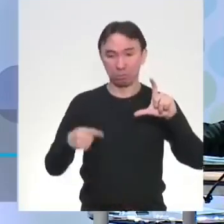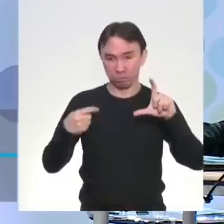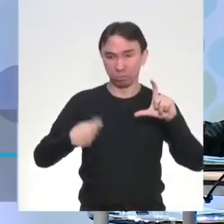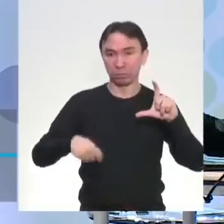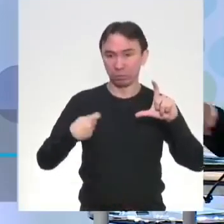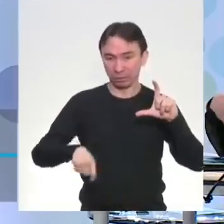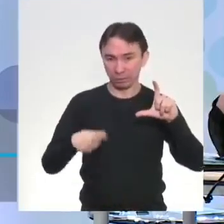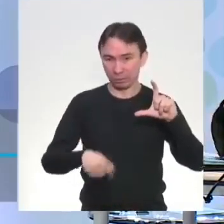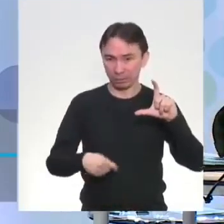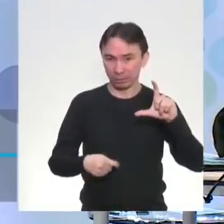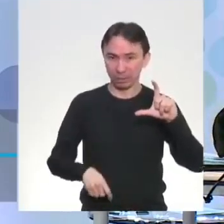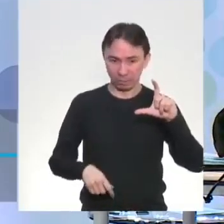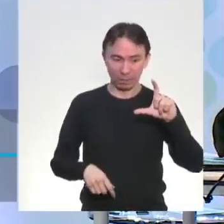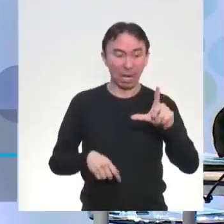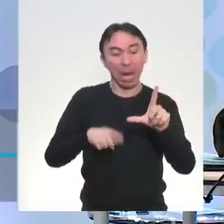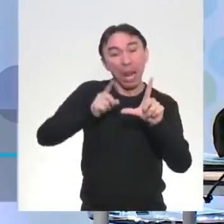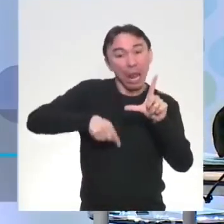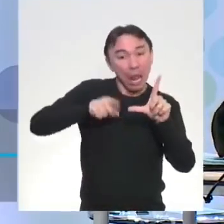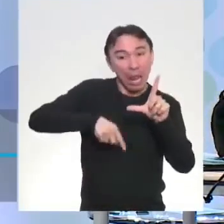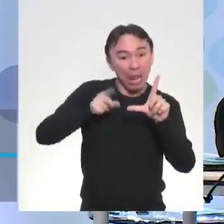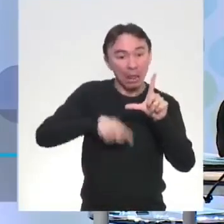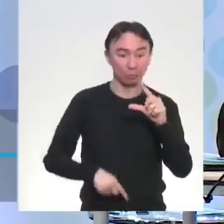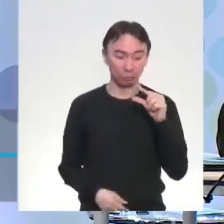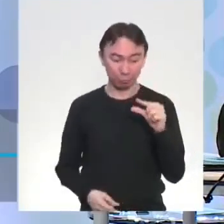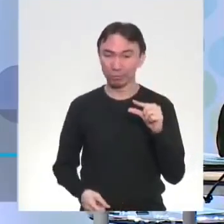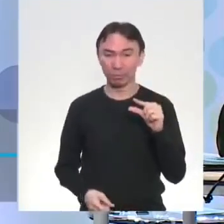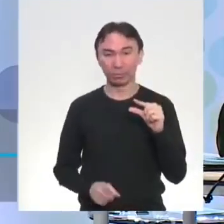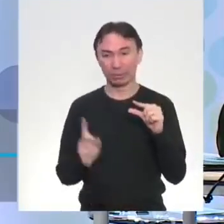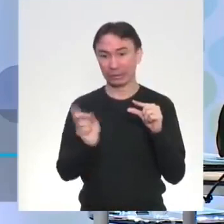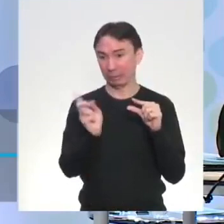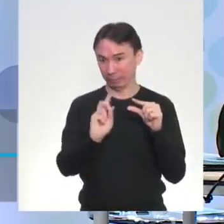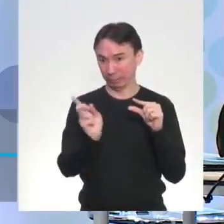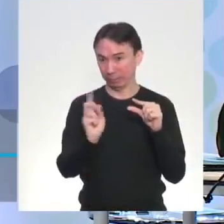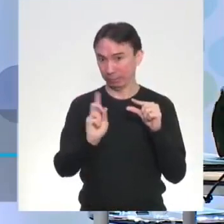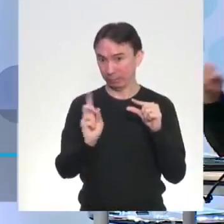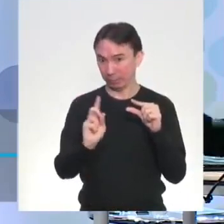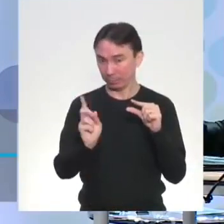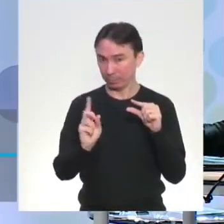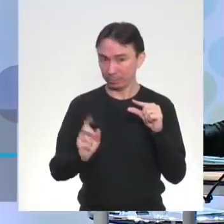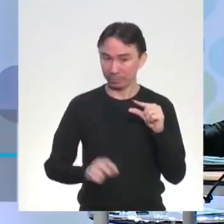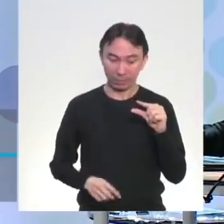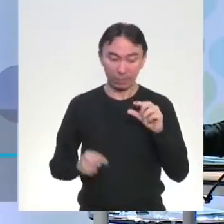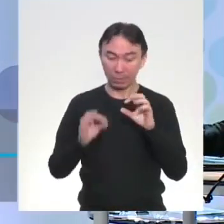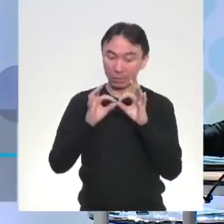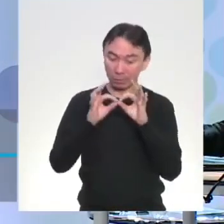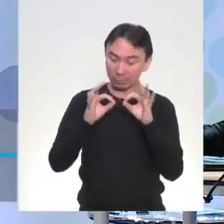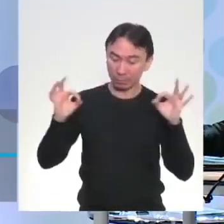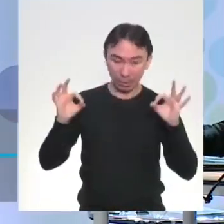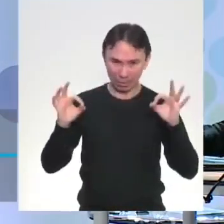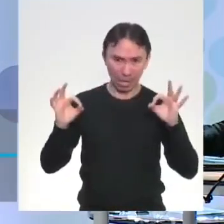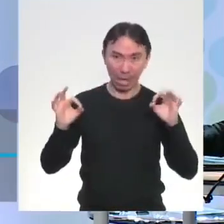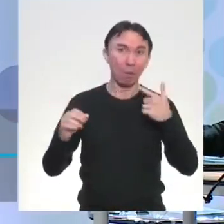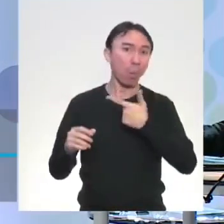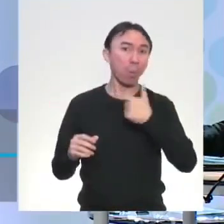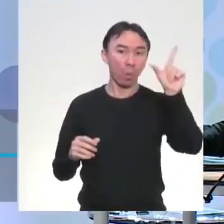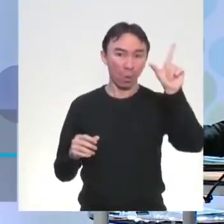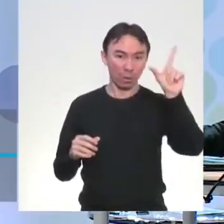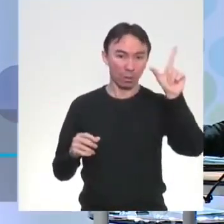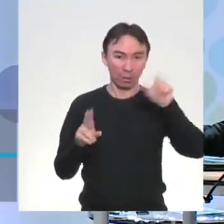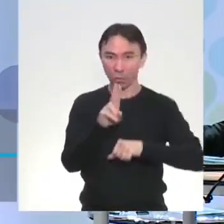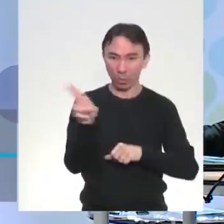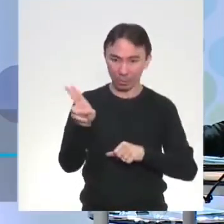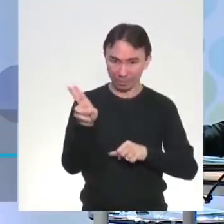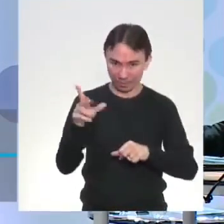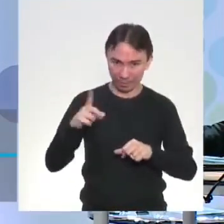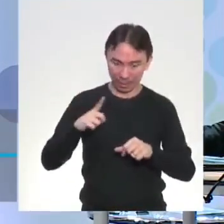letras minúsculas, porque as letras minúsculas nós utilizamos para dar nome às retas e os segmentos de reta. Beleza?